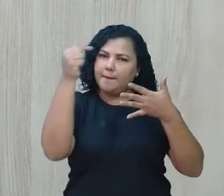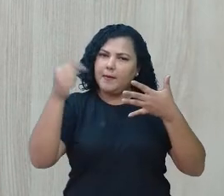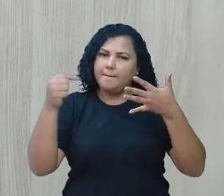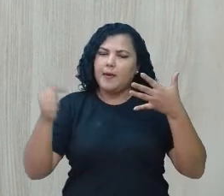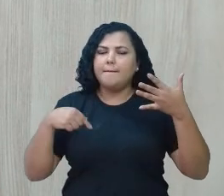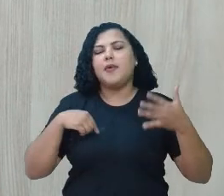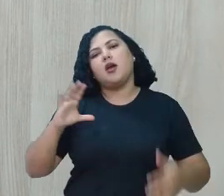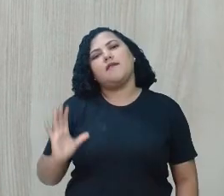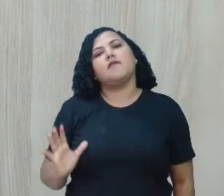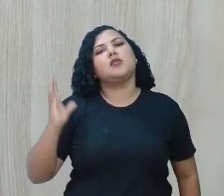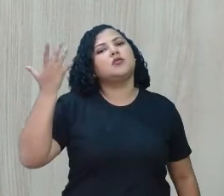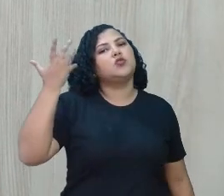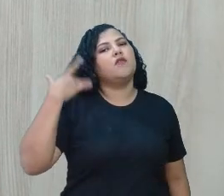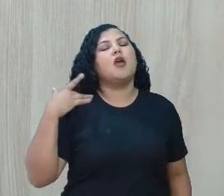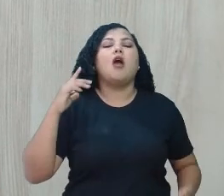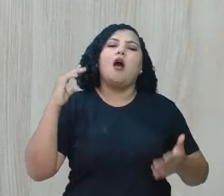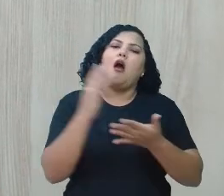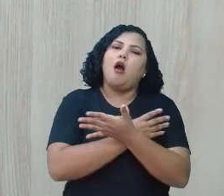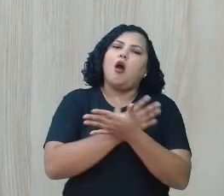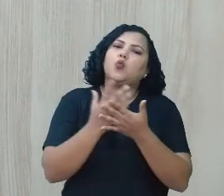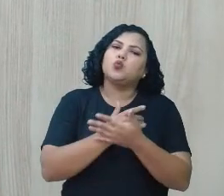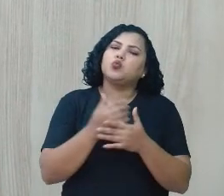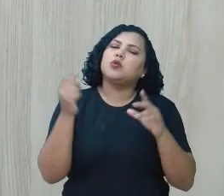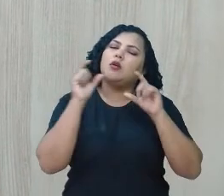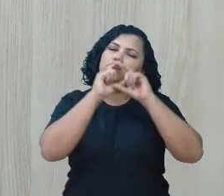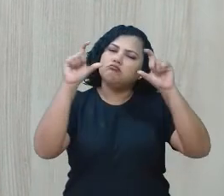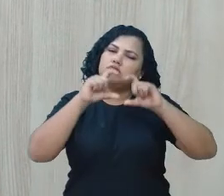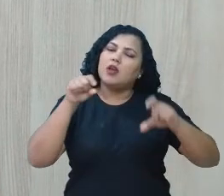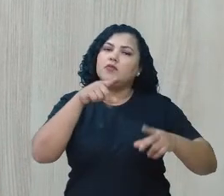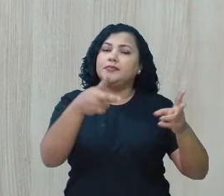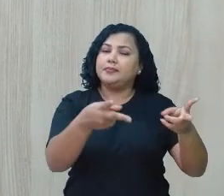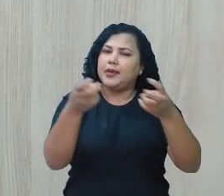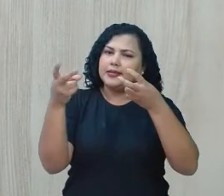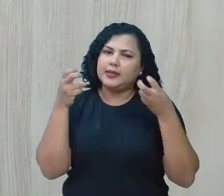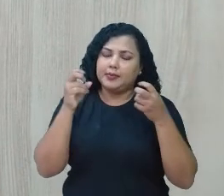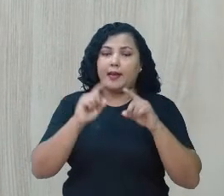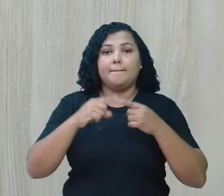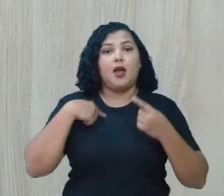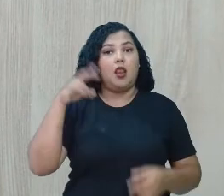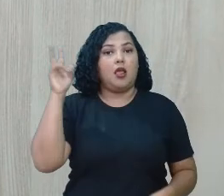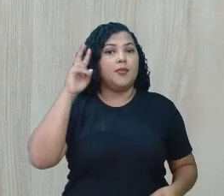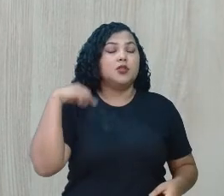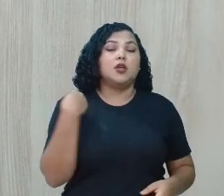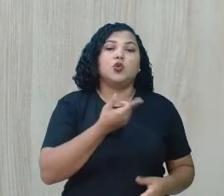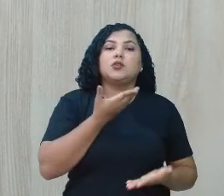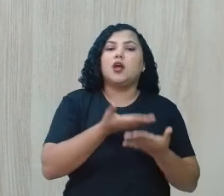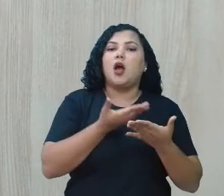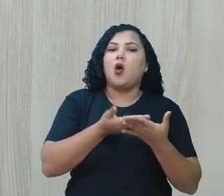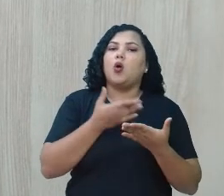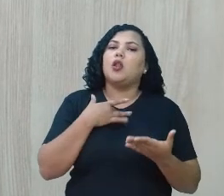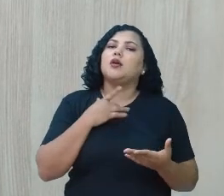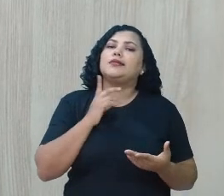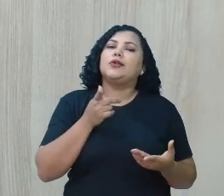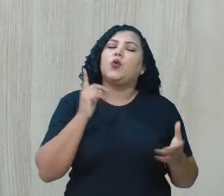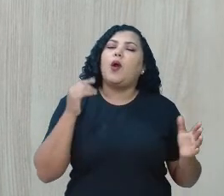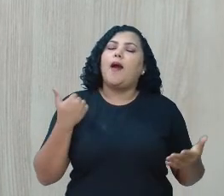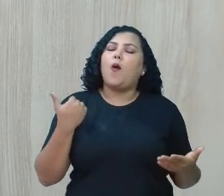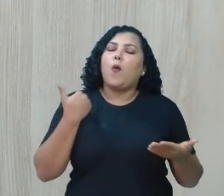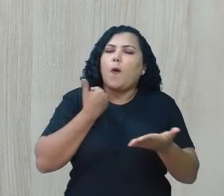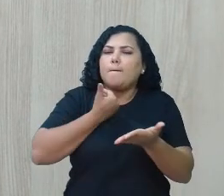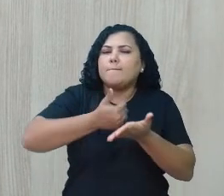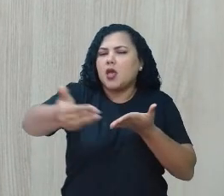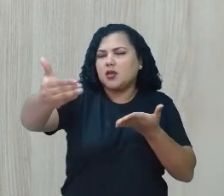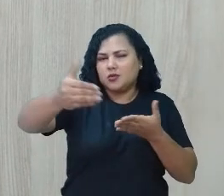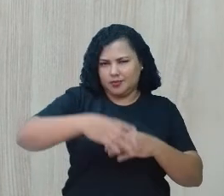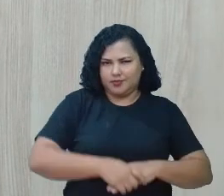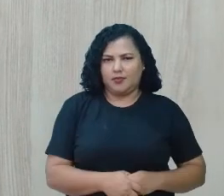efetivamente vai resolver, vai fazer alguns exemplos e você vai começar a perceber. Mas lembrando que as nossas aulas, elas servem como o pontapé inicial,